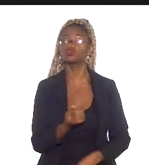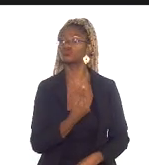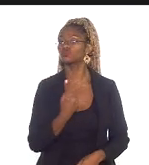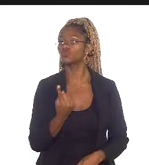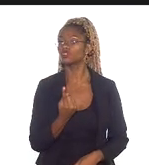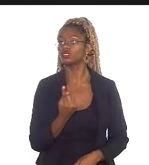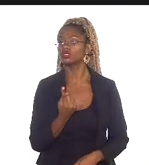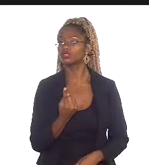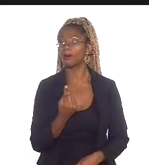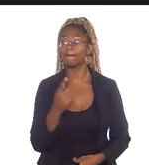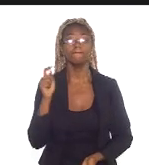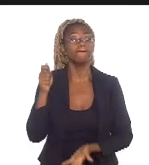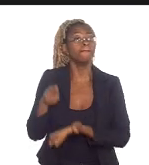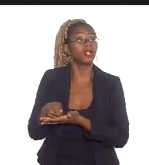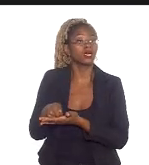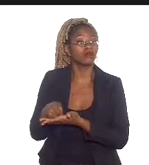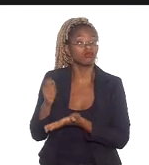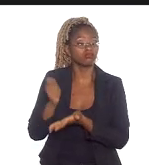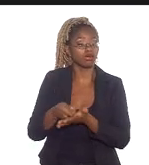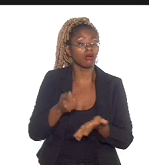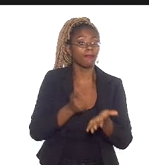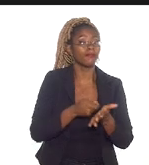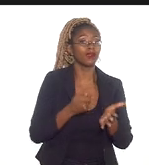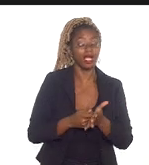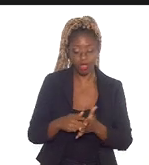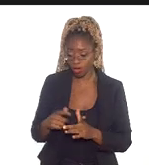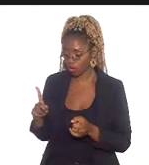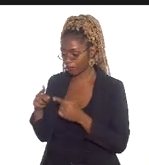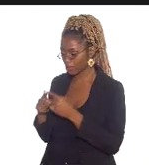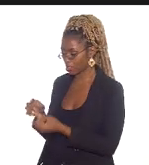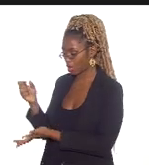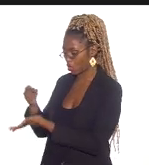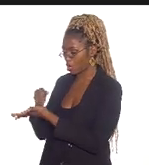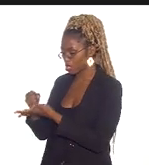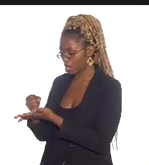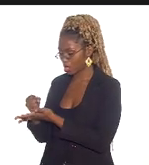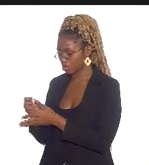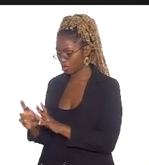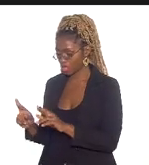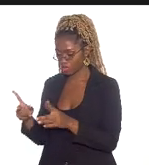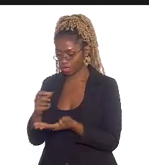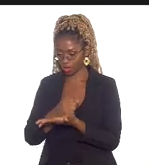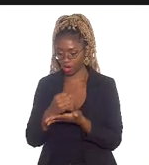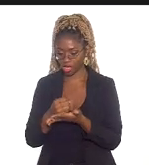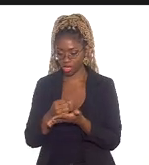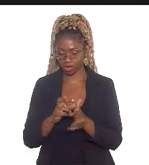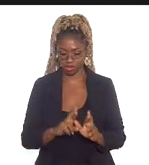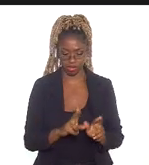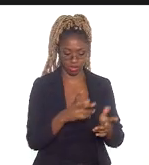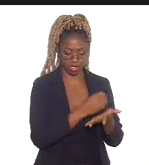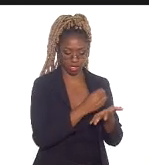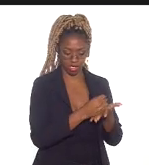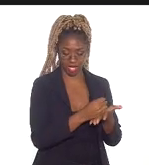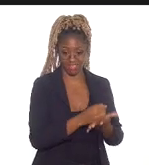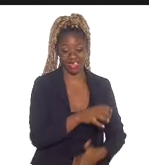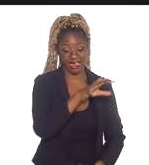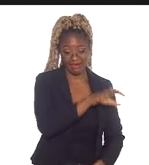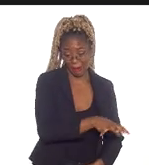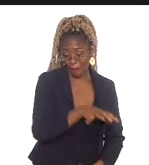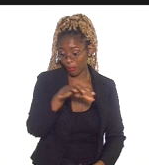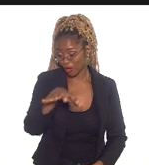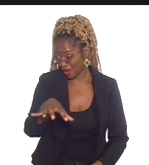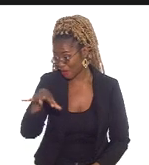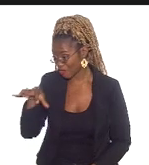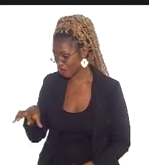e a quitação é feita contrato a contrato, campo a campo. E aqui eu apresento